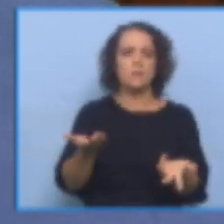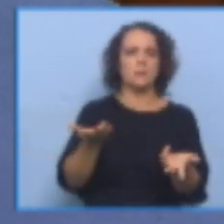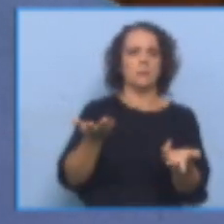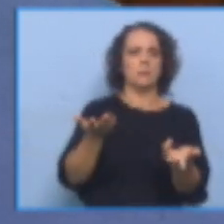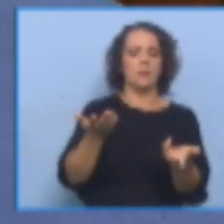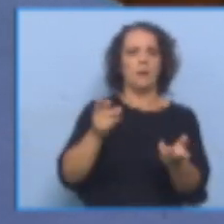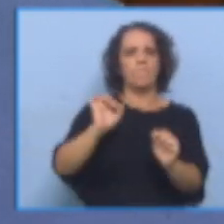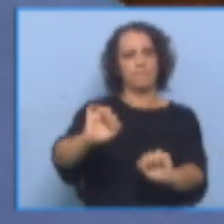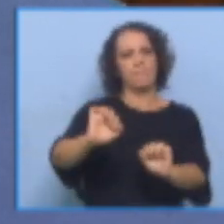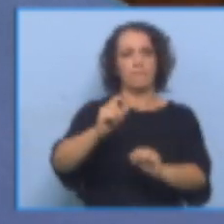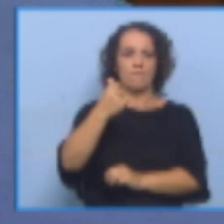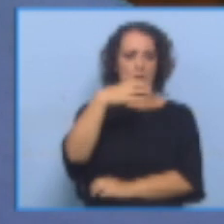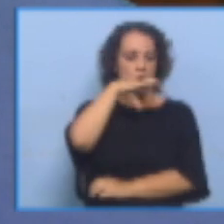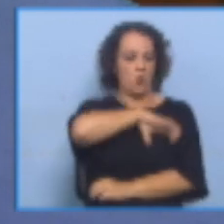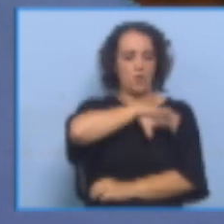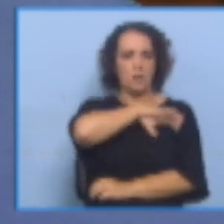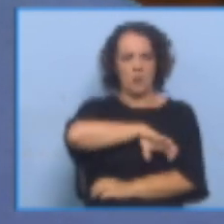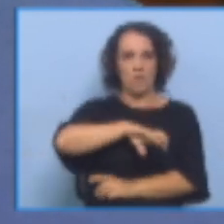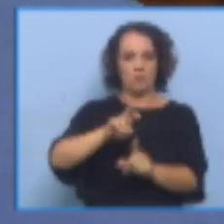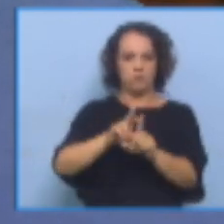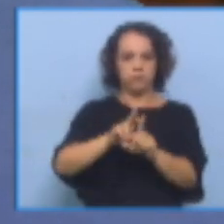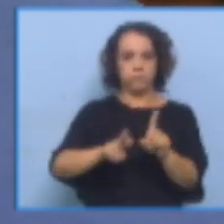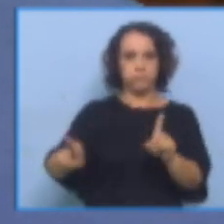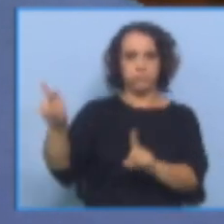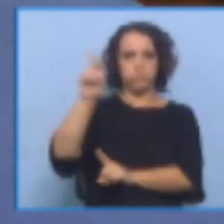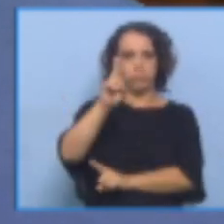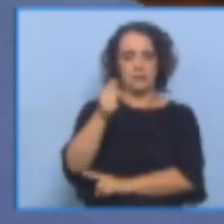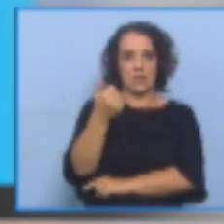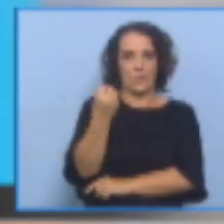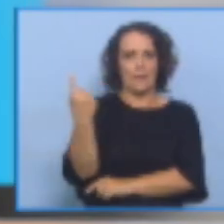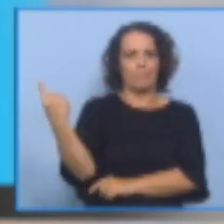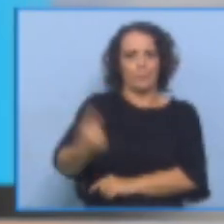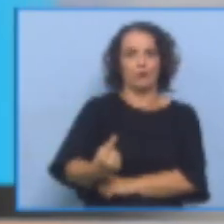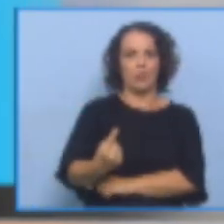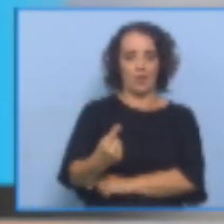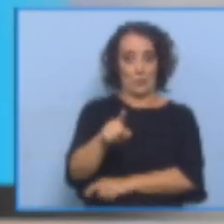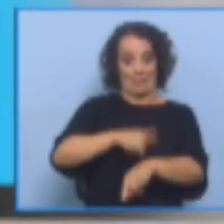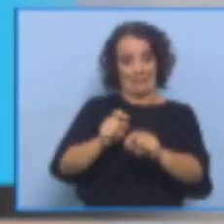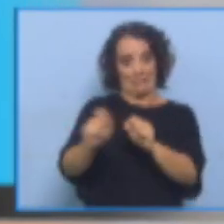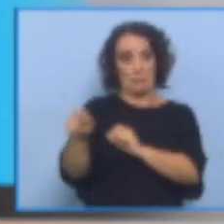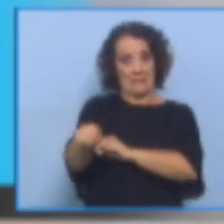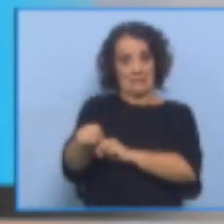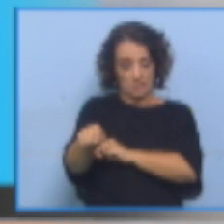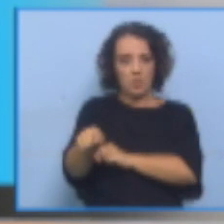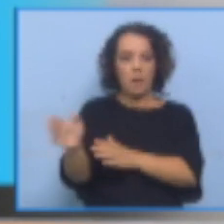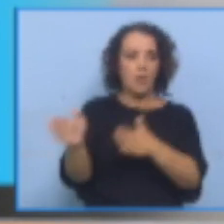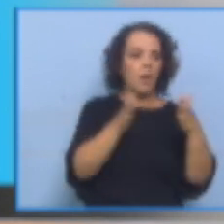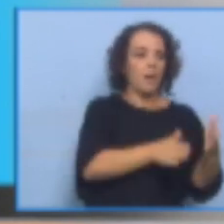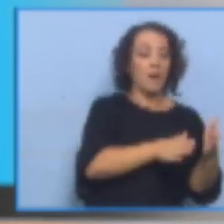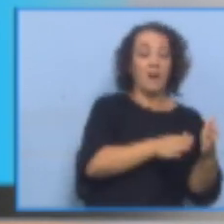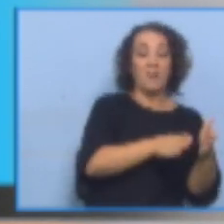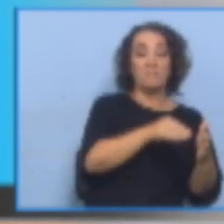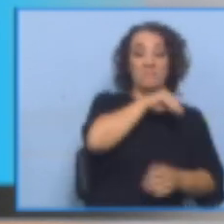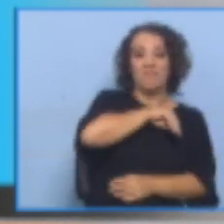tinha o seu salário acrescido em mais 50% neste período, enquanto os